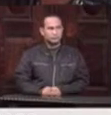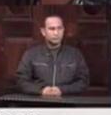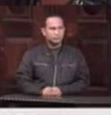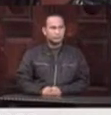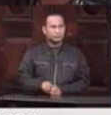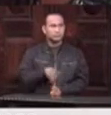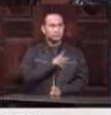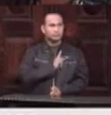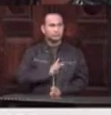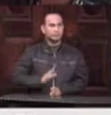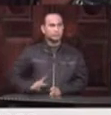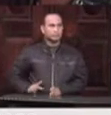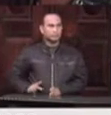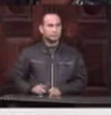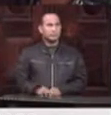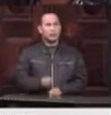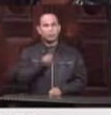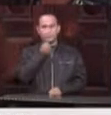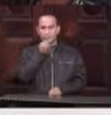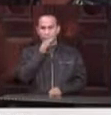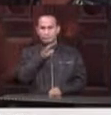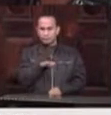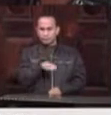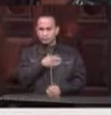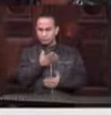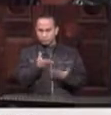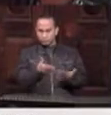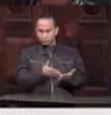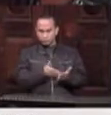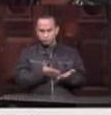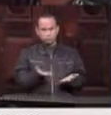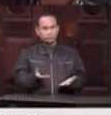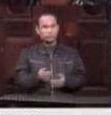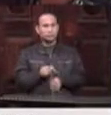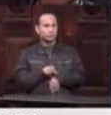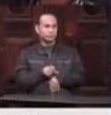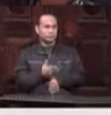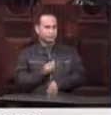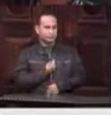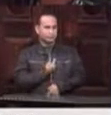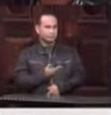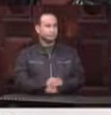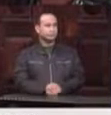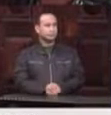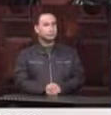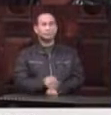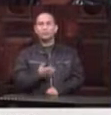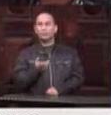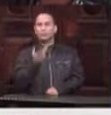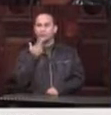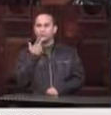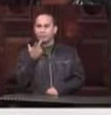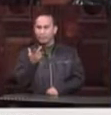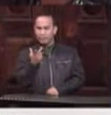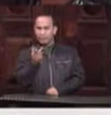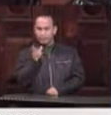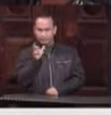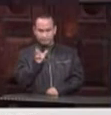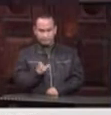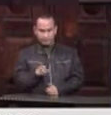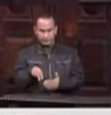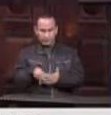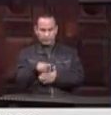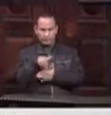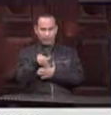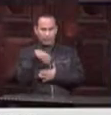Senhor presidente, boa tarde para todos que nos assistem nesse momento. Quero dizer que a minha estada aqui nessa tribuna